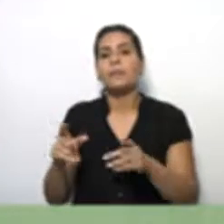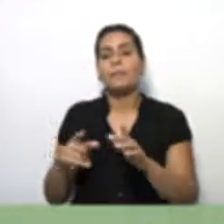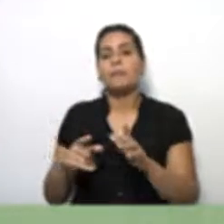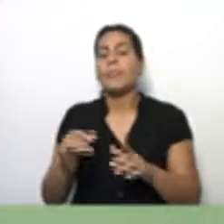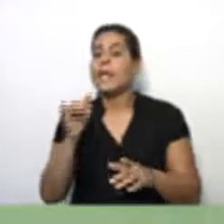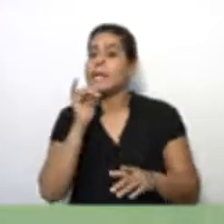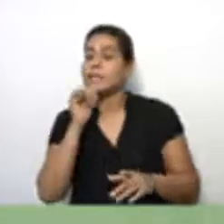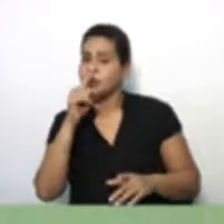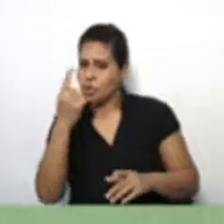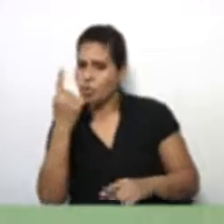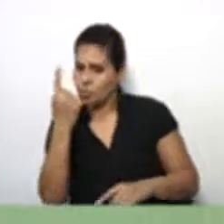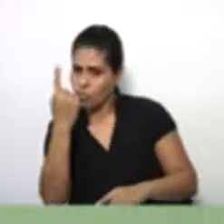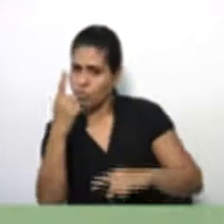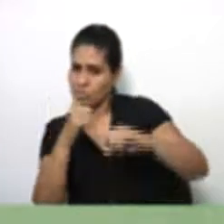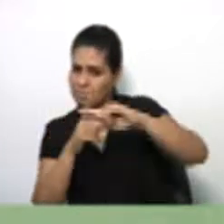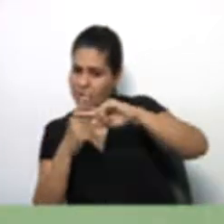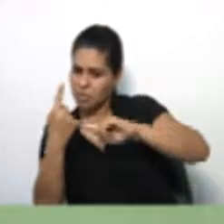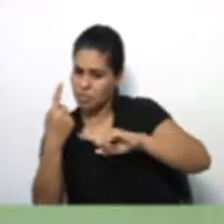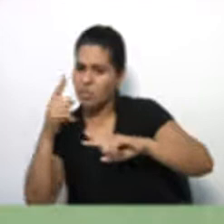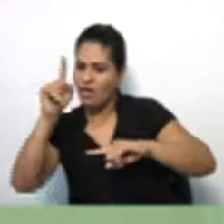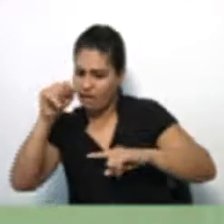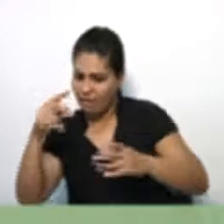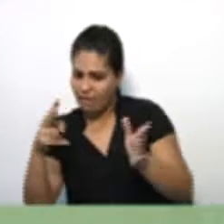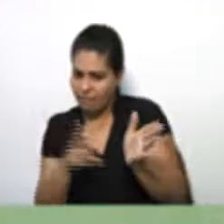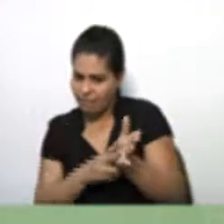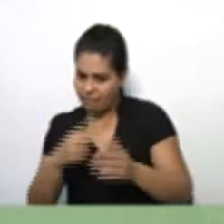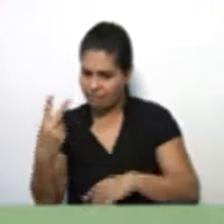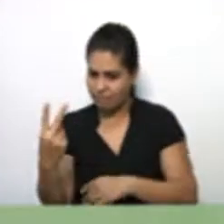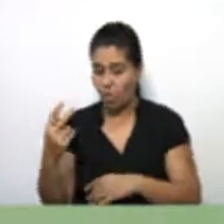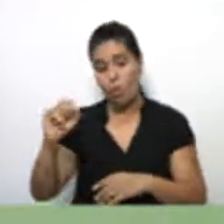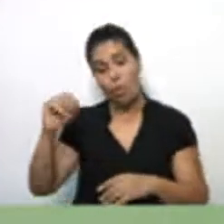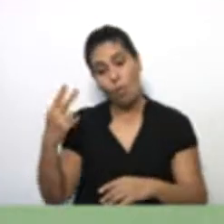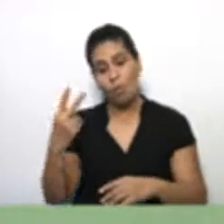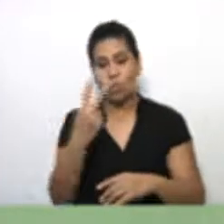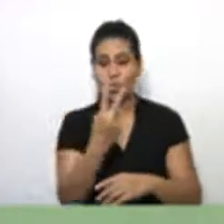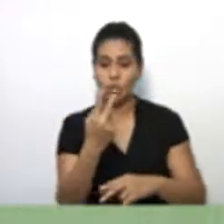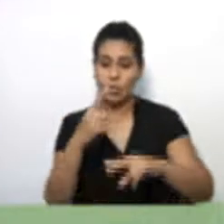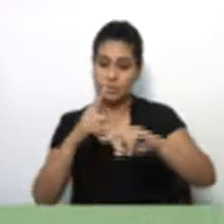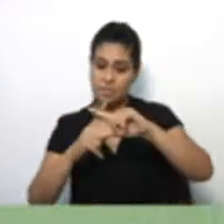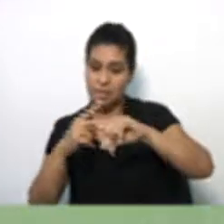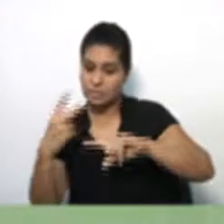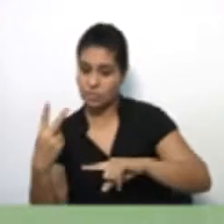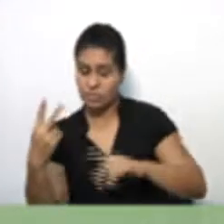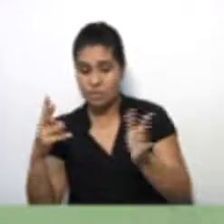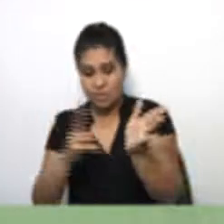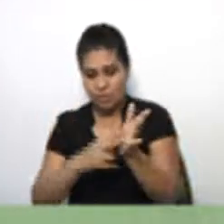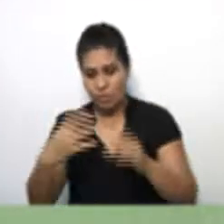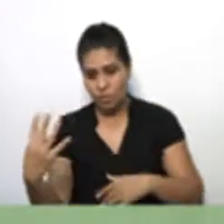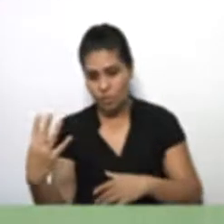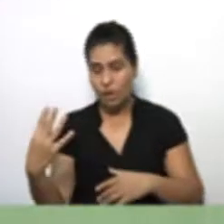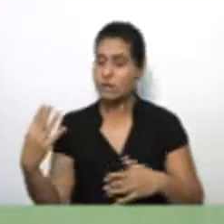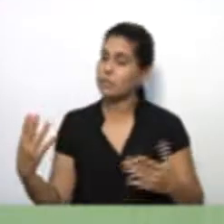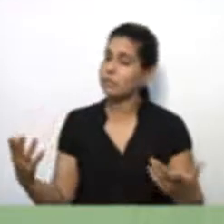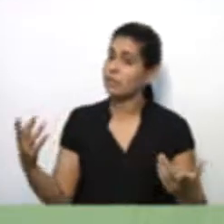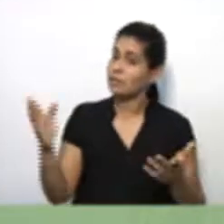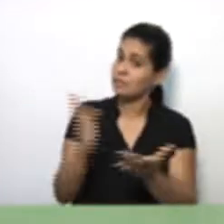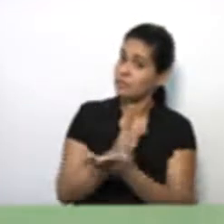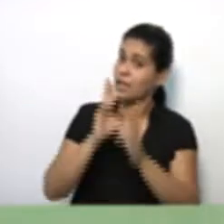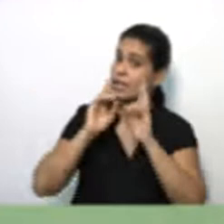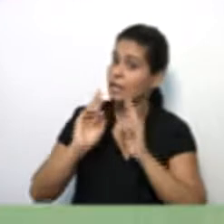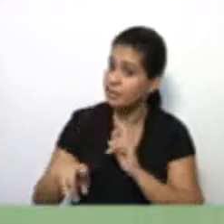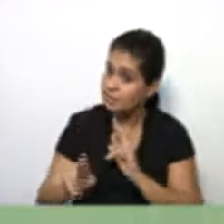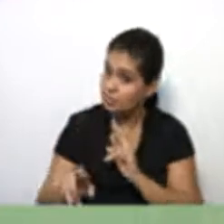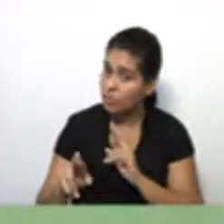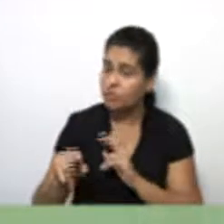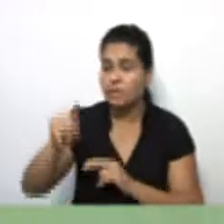verificar se 1 + 1 está exatamente 2, não é verdade? Se 2 + 2 são exatamente 4, e ele vai verificar se o resultado